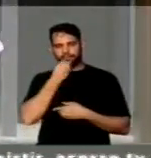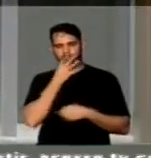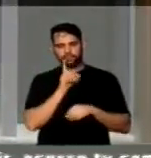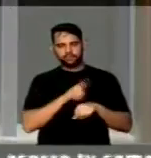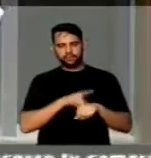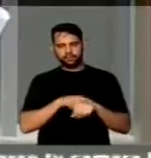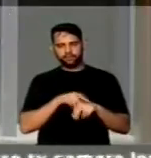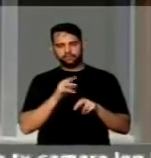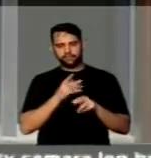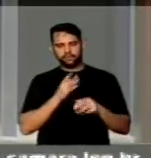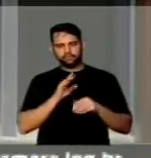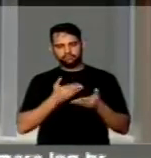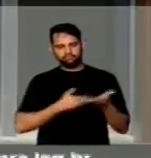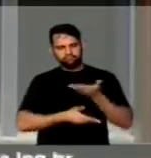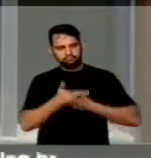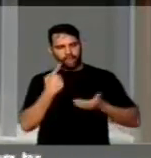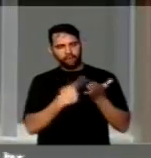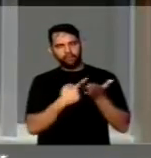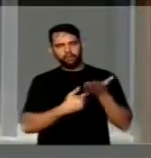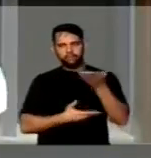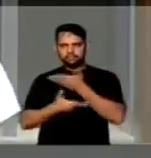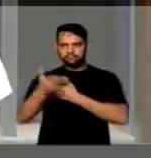tempos da diplomacia brasileira.